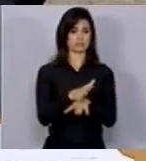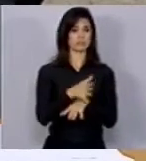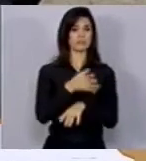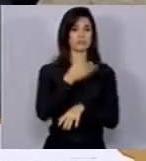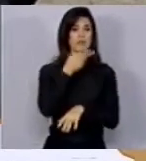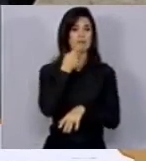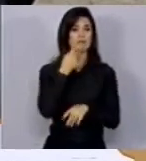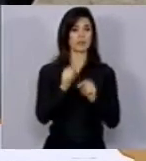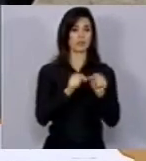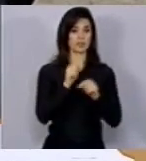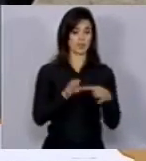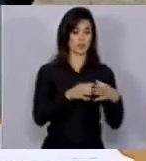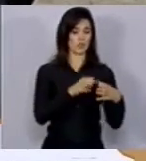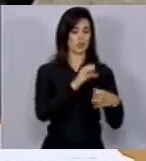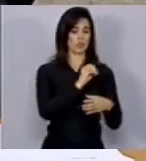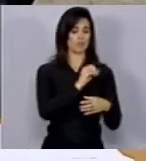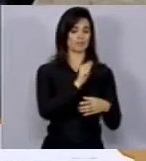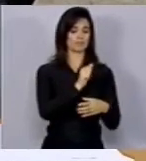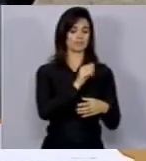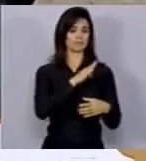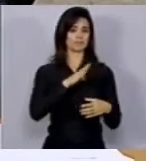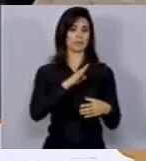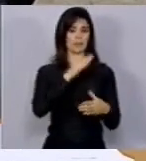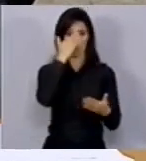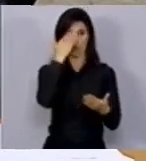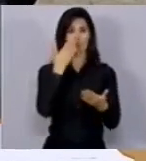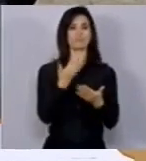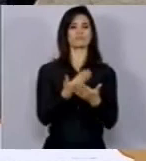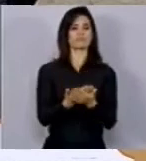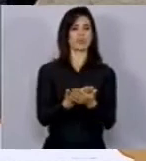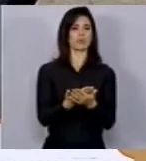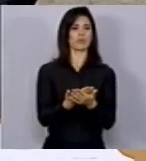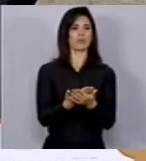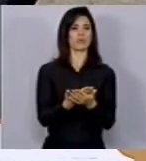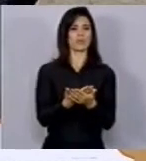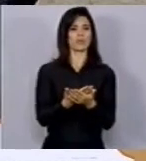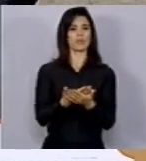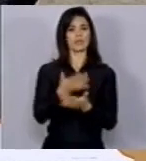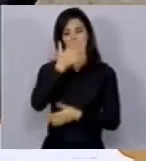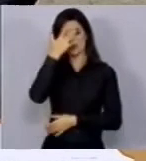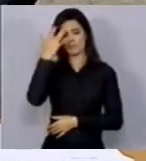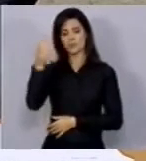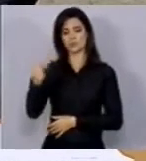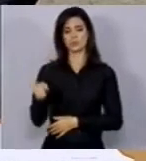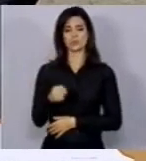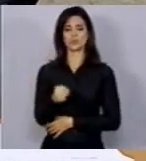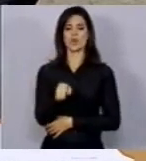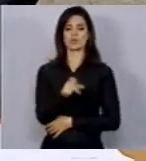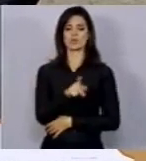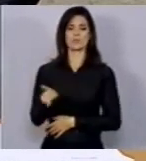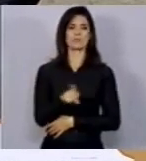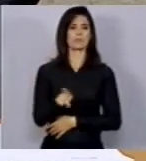a confiança da advocacia na capacidade e devoção dos que assumem o comando desta Corte